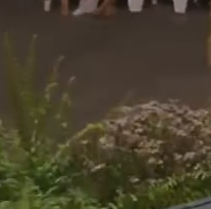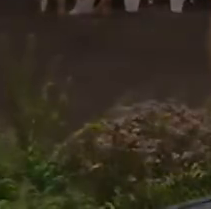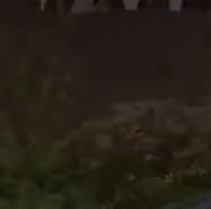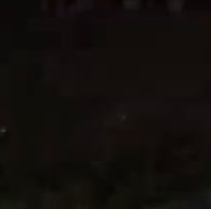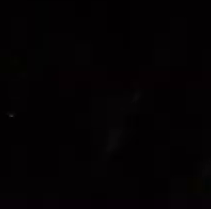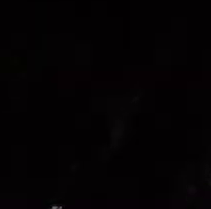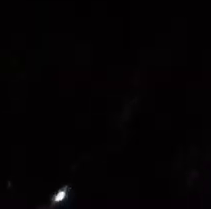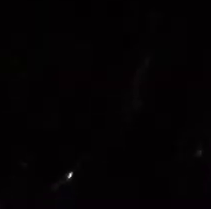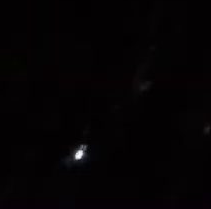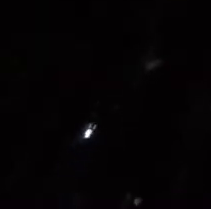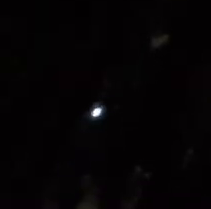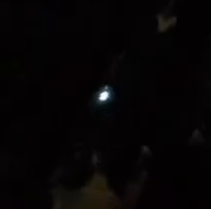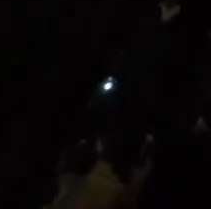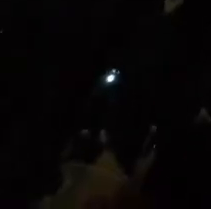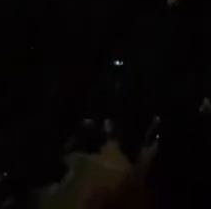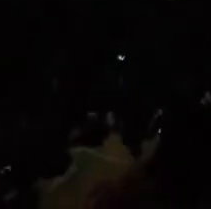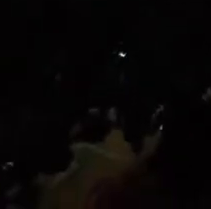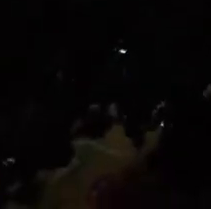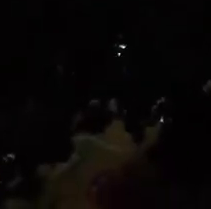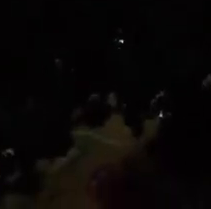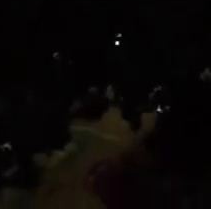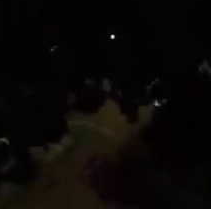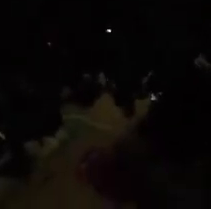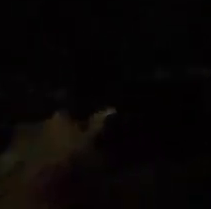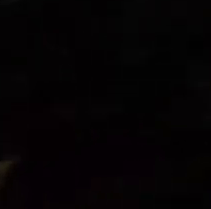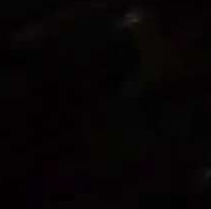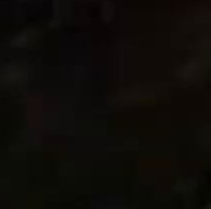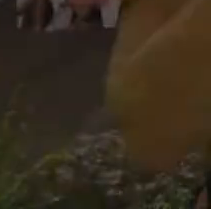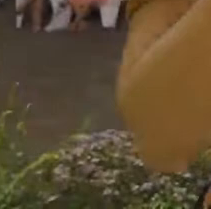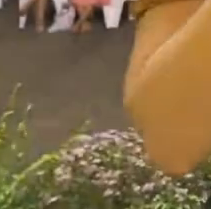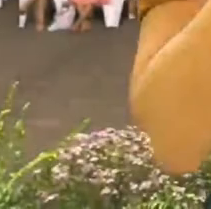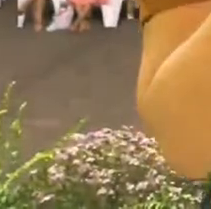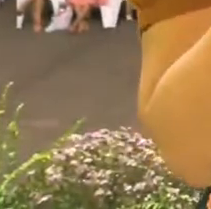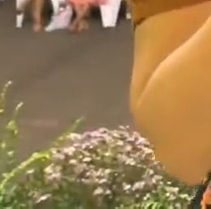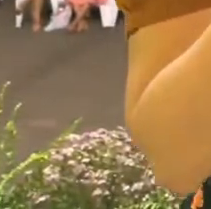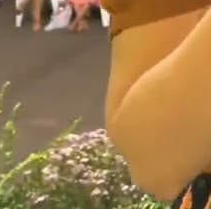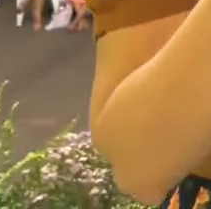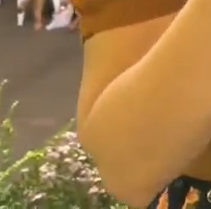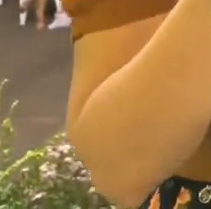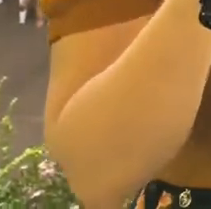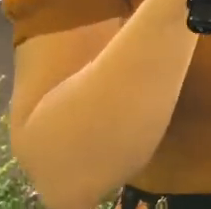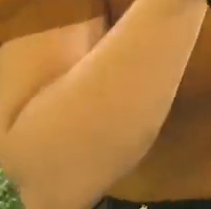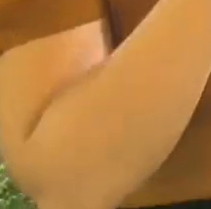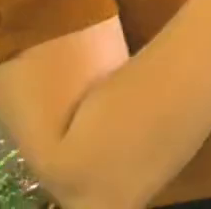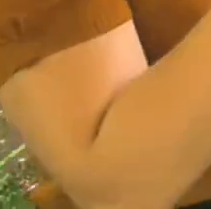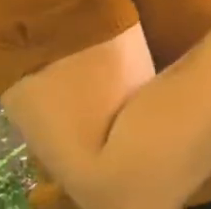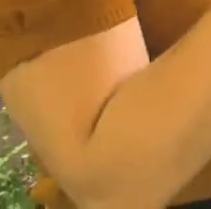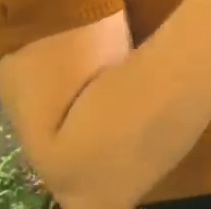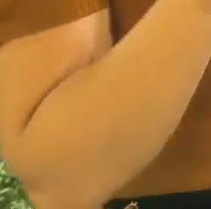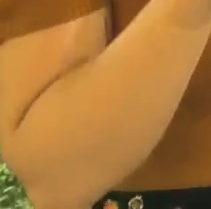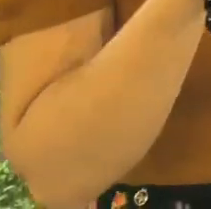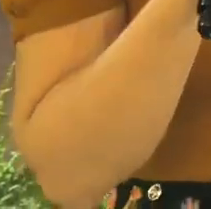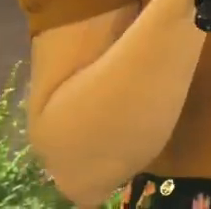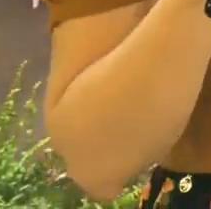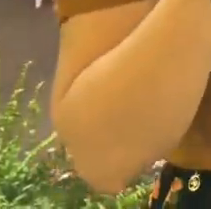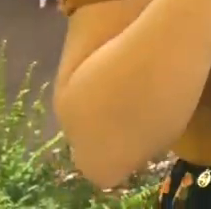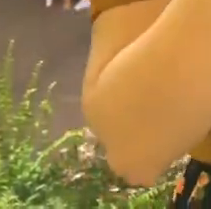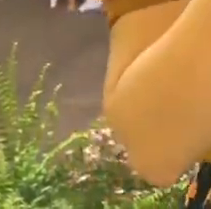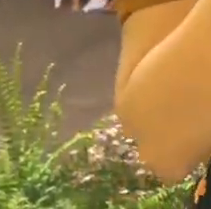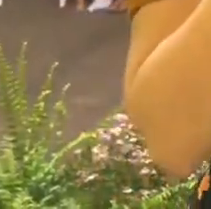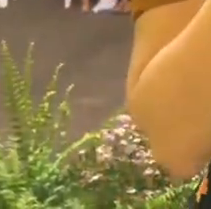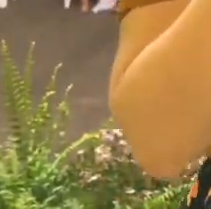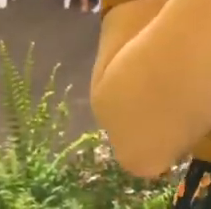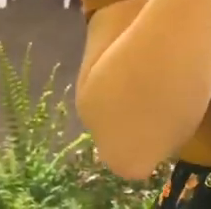ainda bateram para você adquirir a sua é apenas r$ 40 a infantil é 35 nós temos nessa cor preta